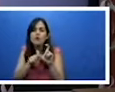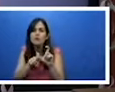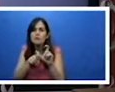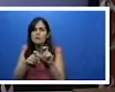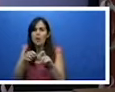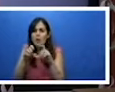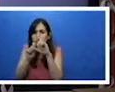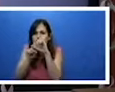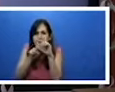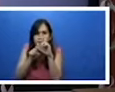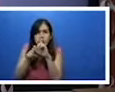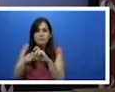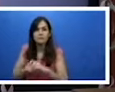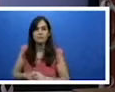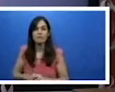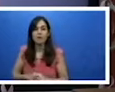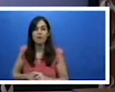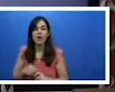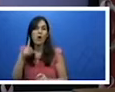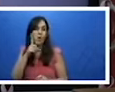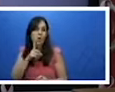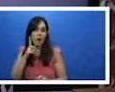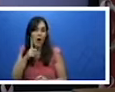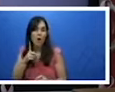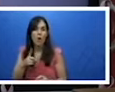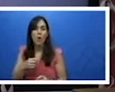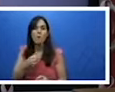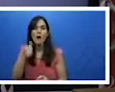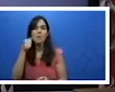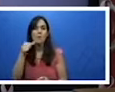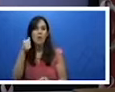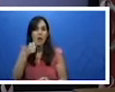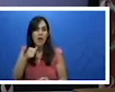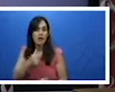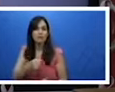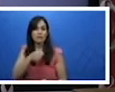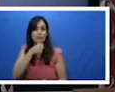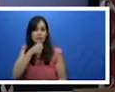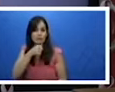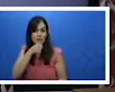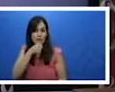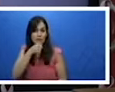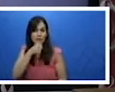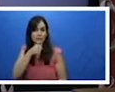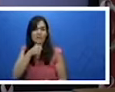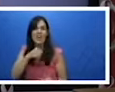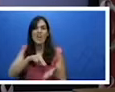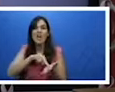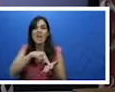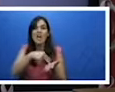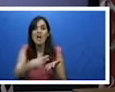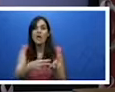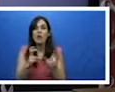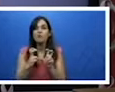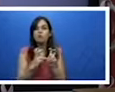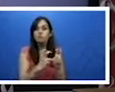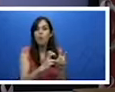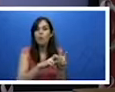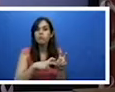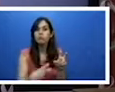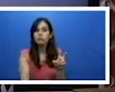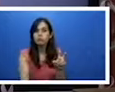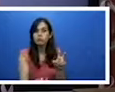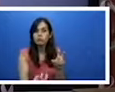Berkeley. Uma de nossas clientes, uma senhora idosa, caiu da traseira de um bonde na semana passada e ficou muito